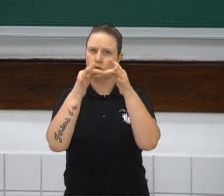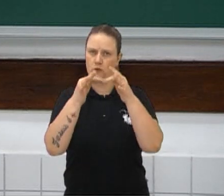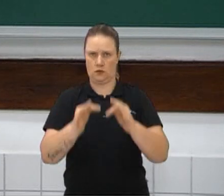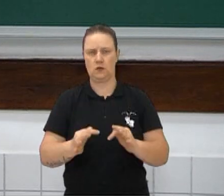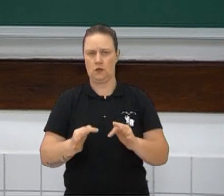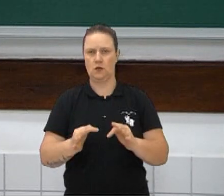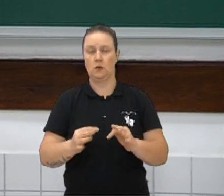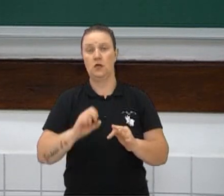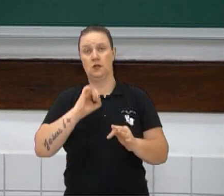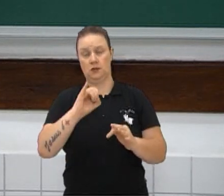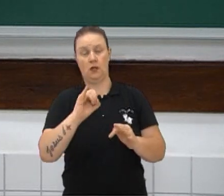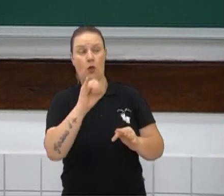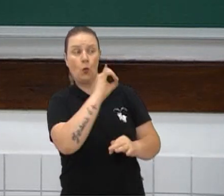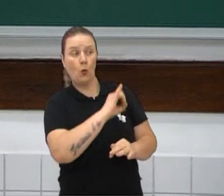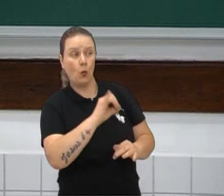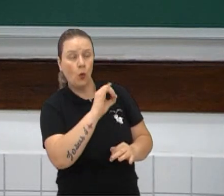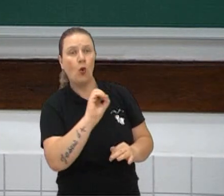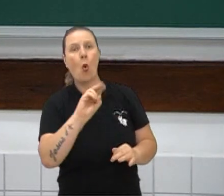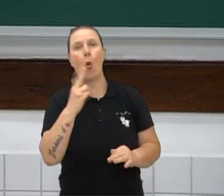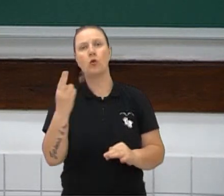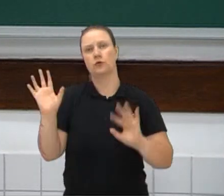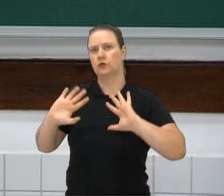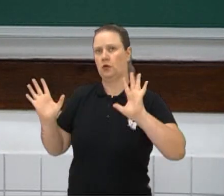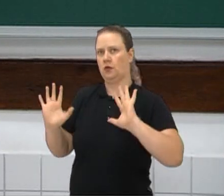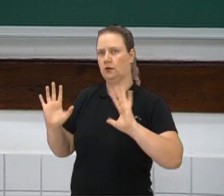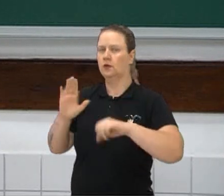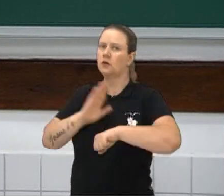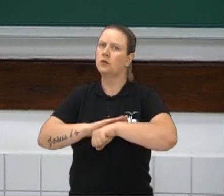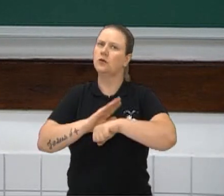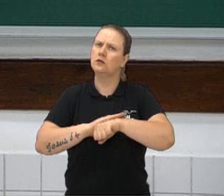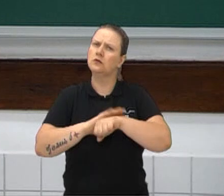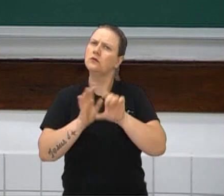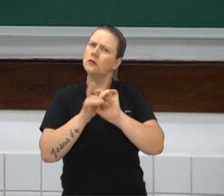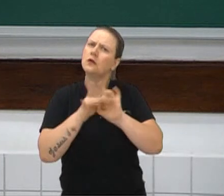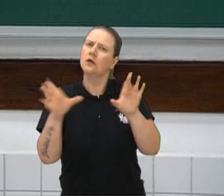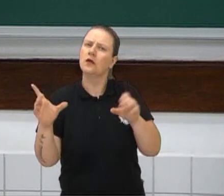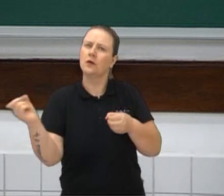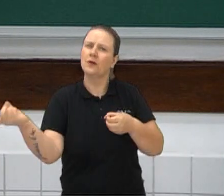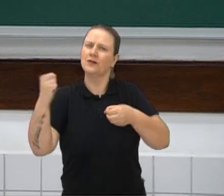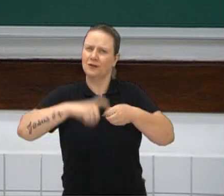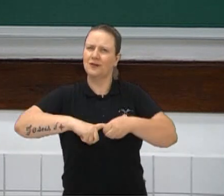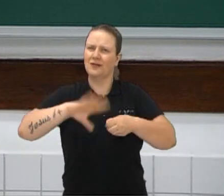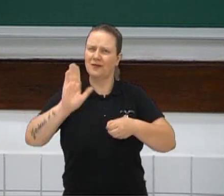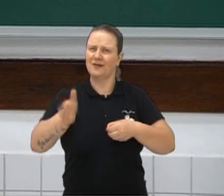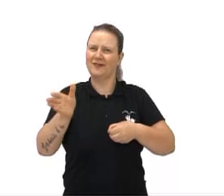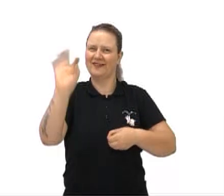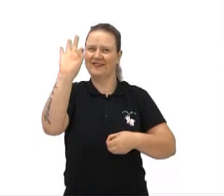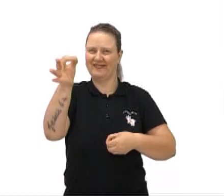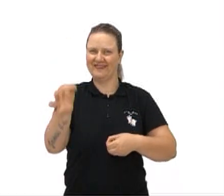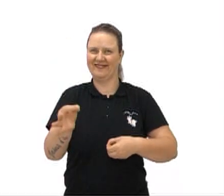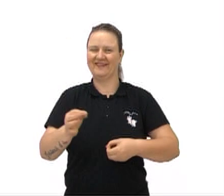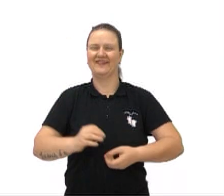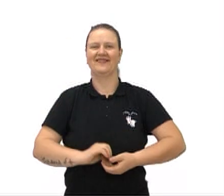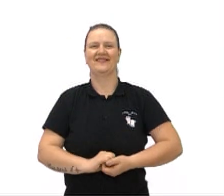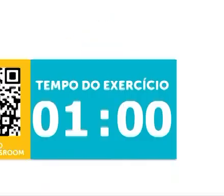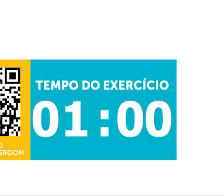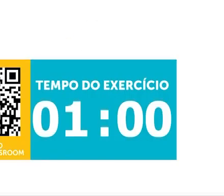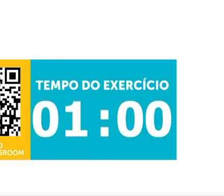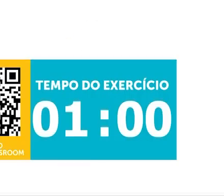Se é de saudação ou de despedida. Vou dar um tempinho para vocês responderem e a gente já volta para corrigir.